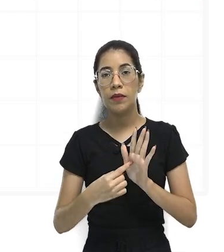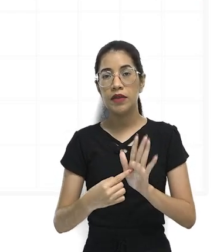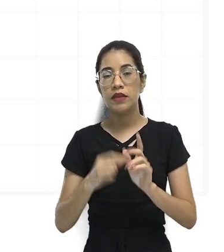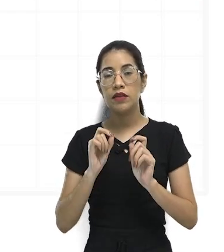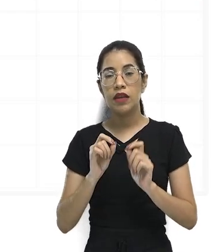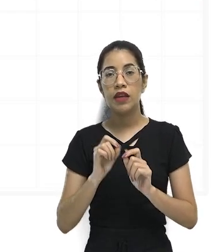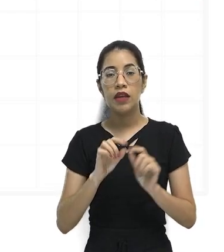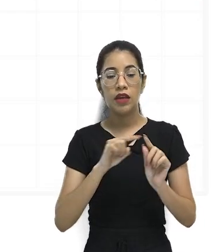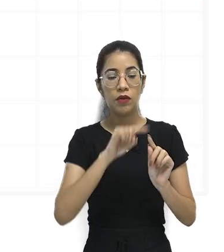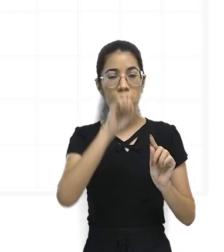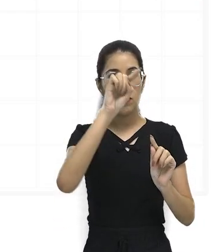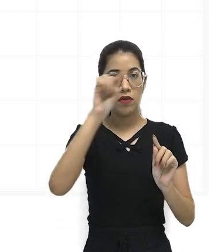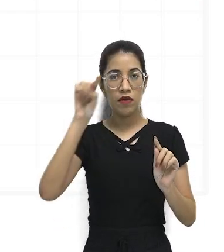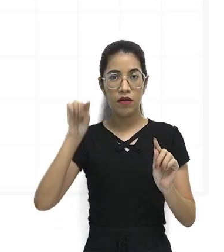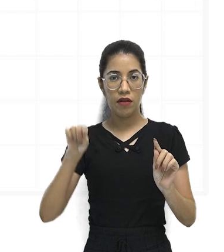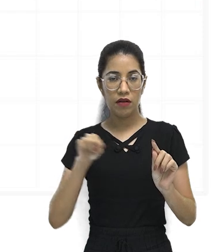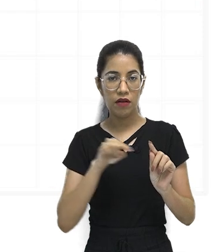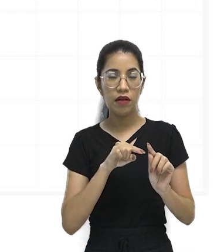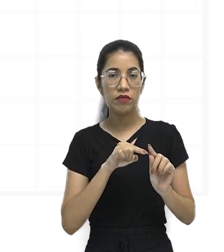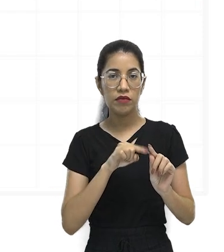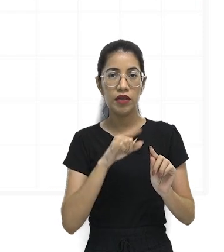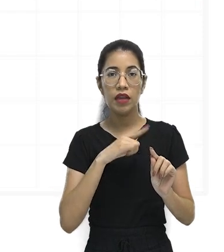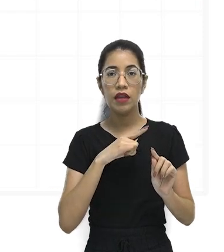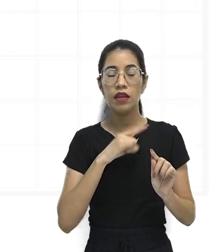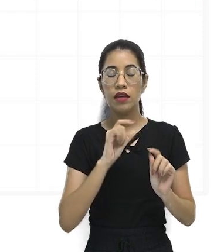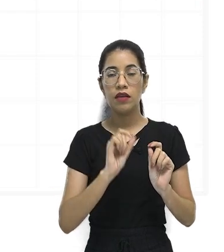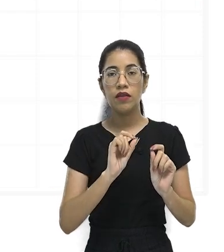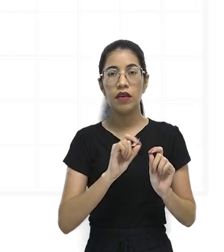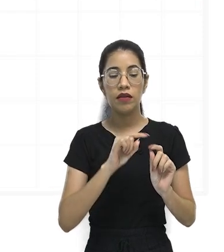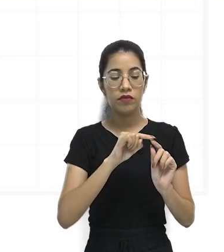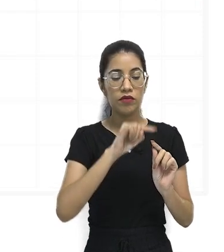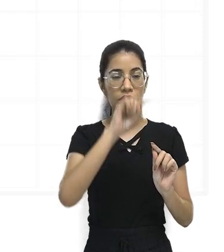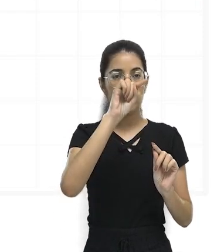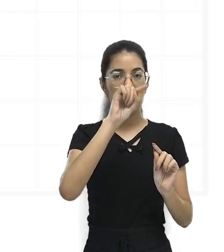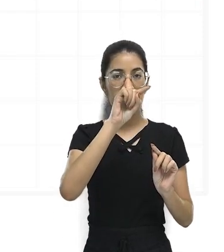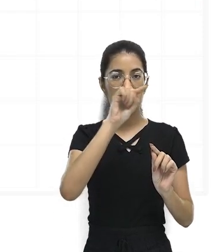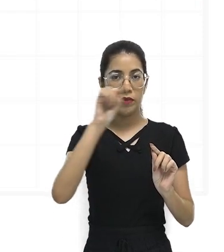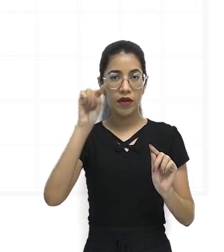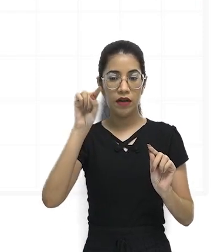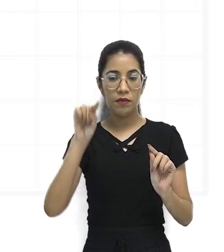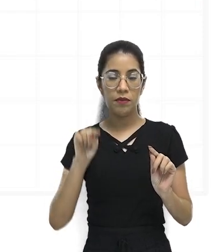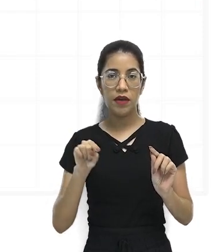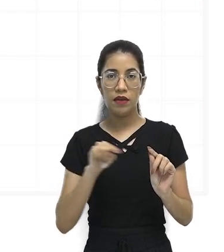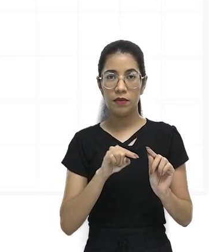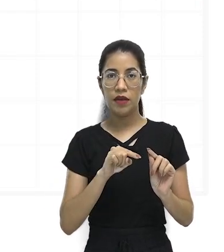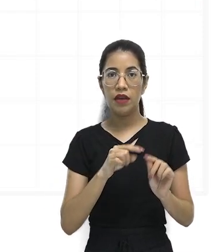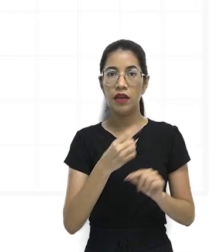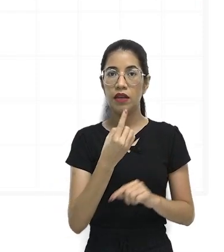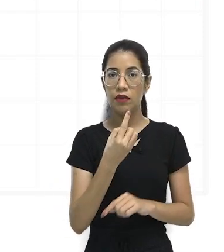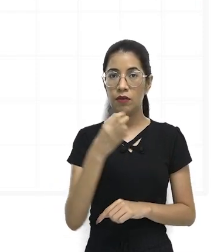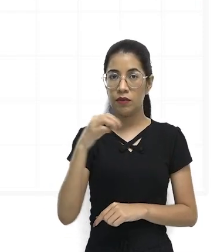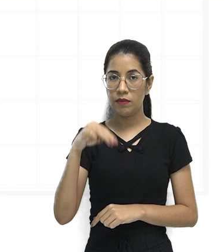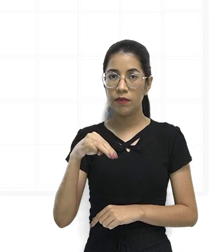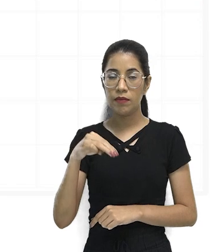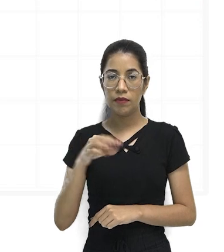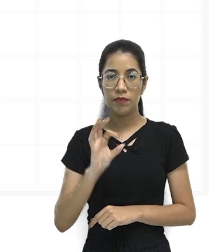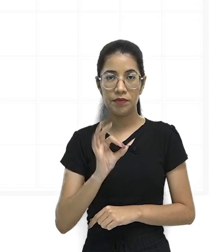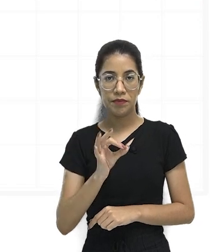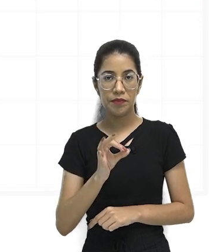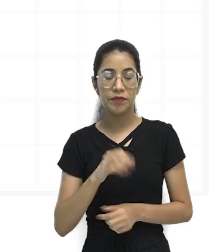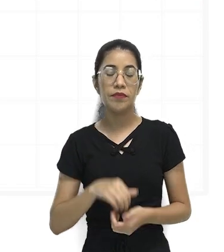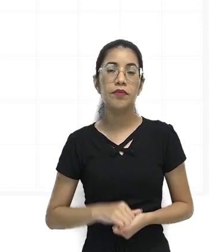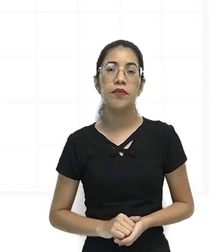lado desse quadrado aqui, cada ladinho dele, mede 1 metro.